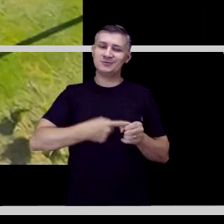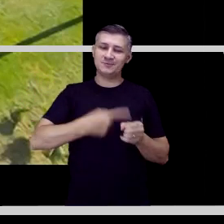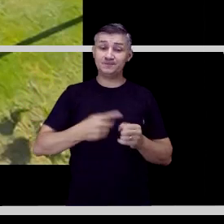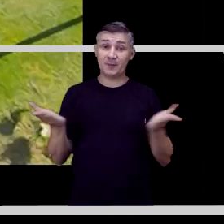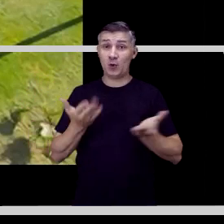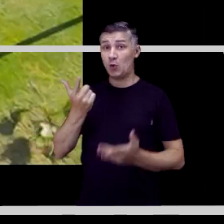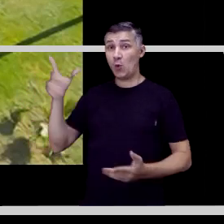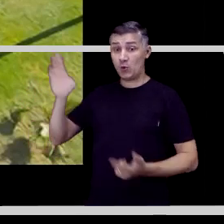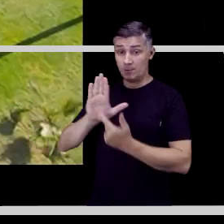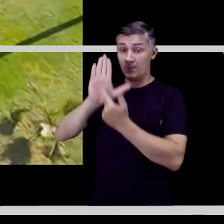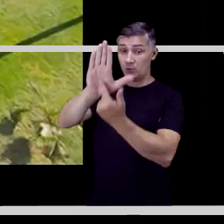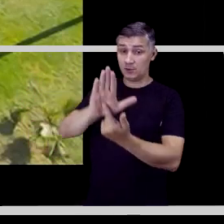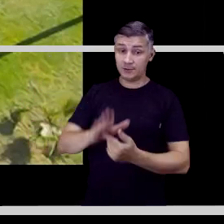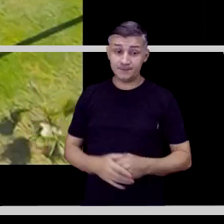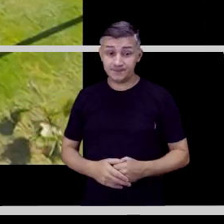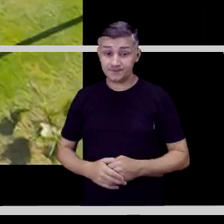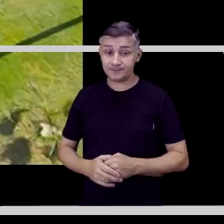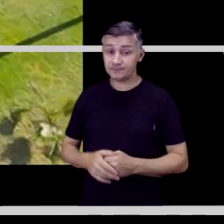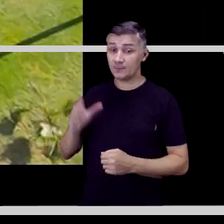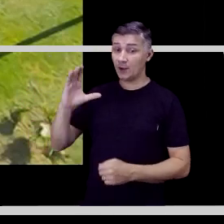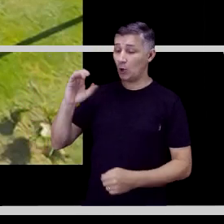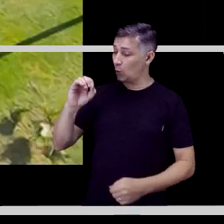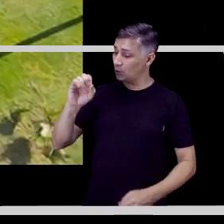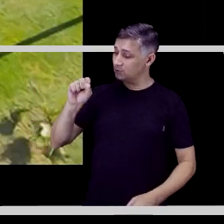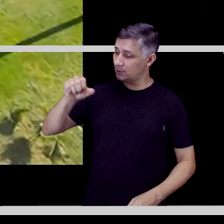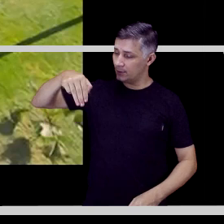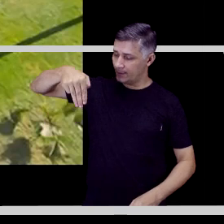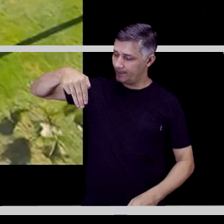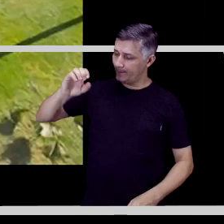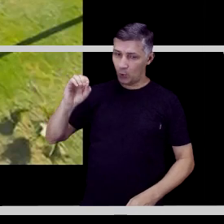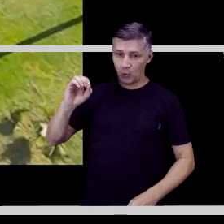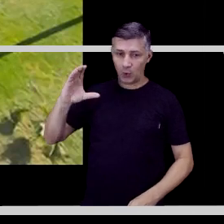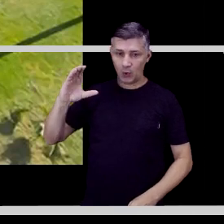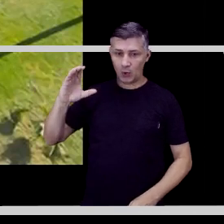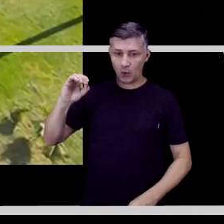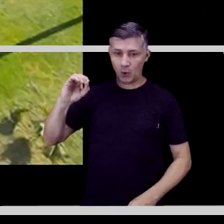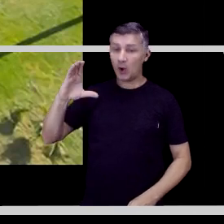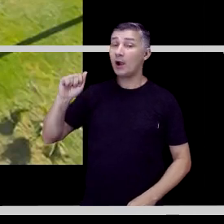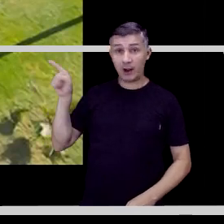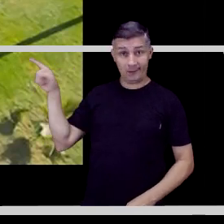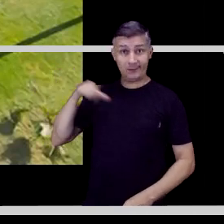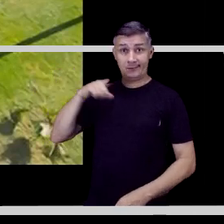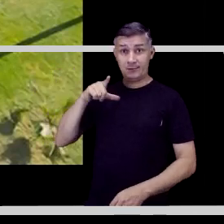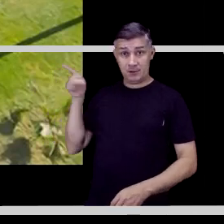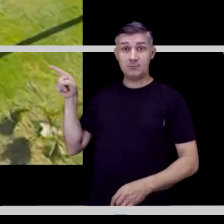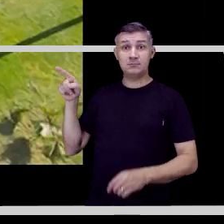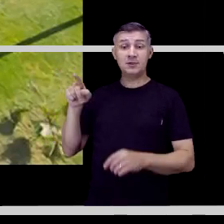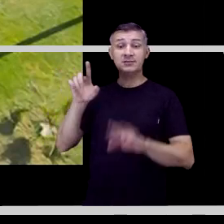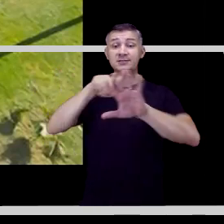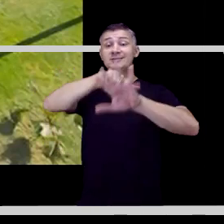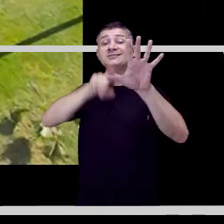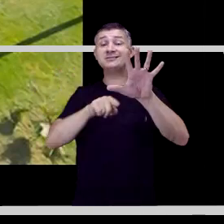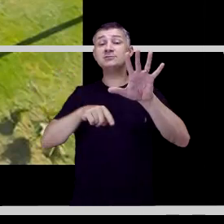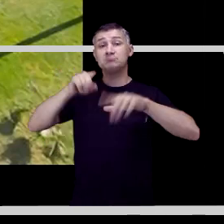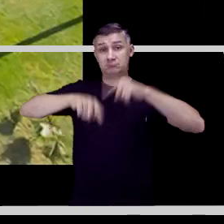Agora vou mostrar a Galeria das Cosmococas, que são 5 obras do Elliot Sica e Neville